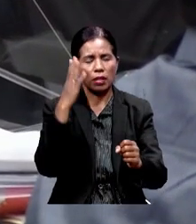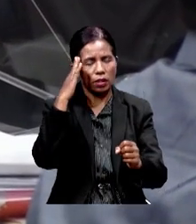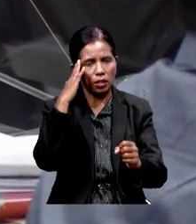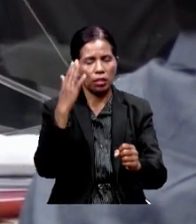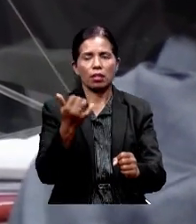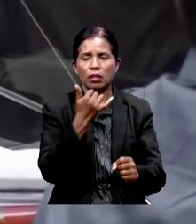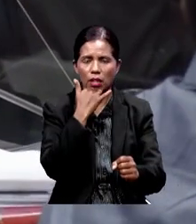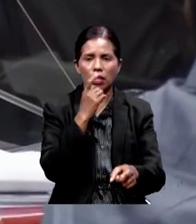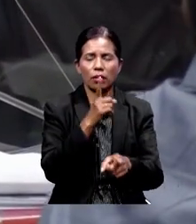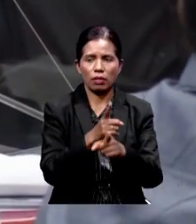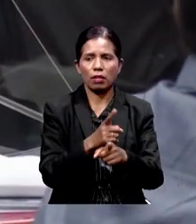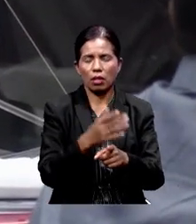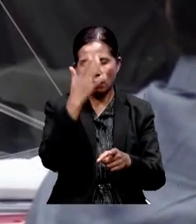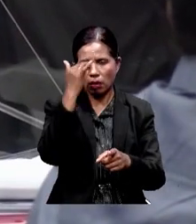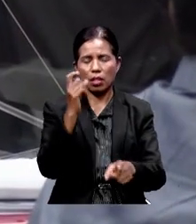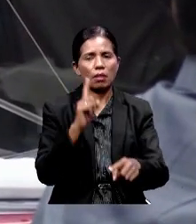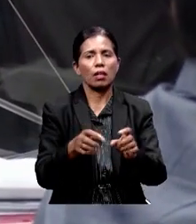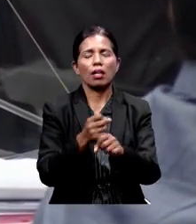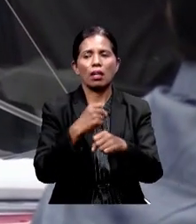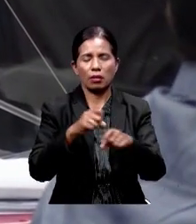do nem então me sabe lá bem halone dané.